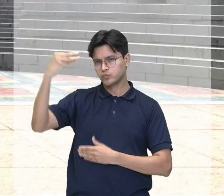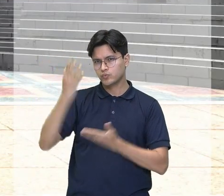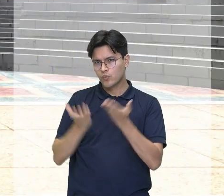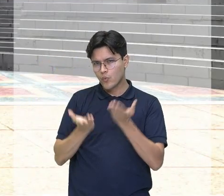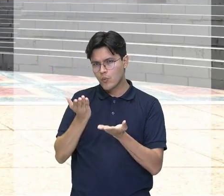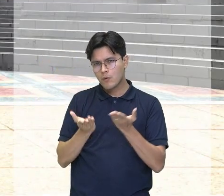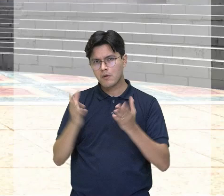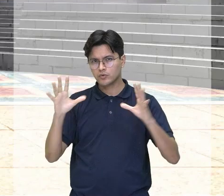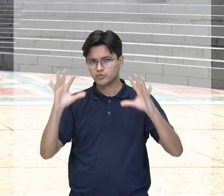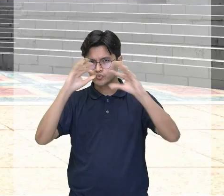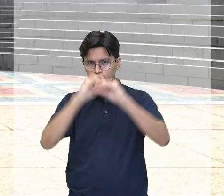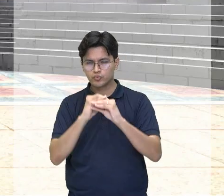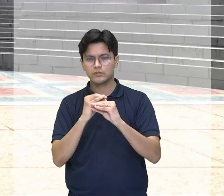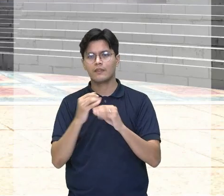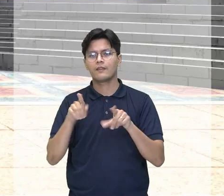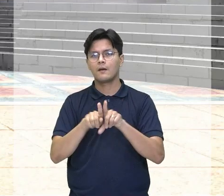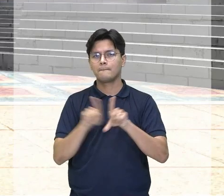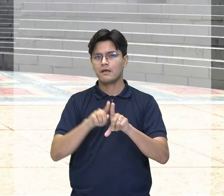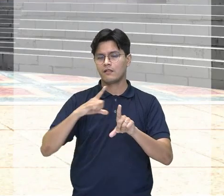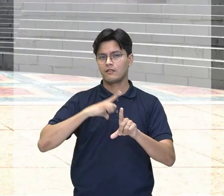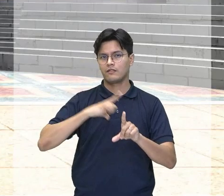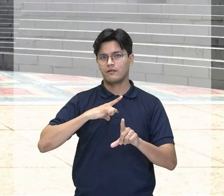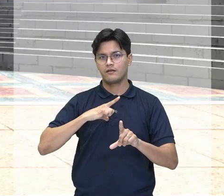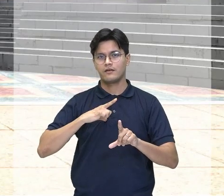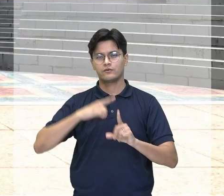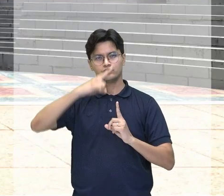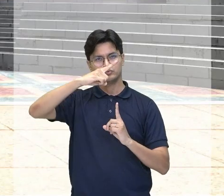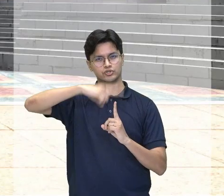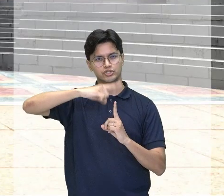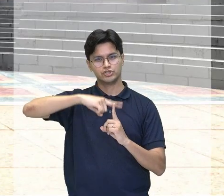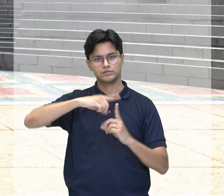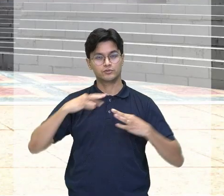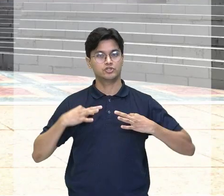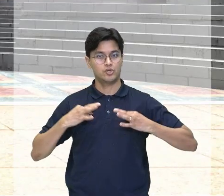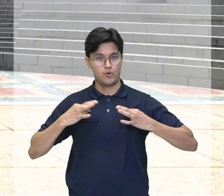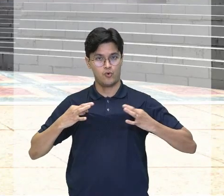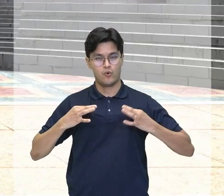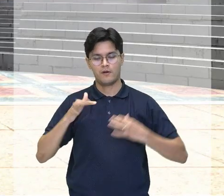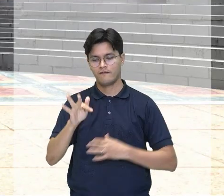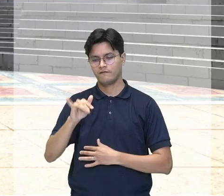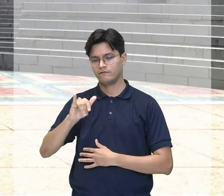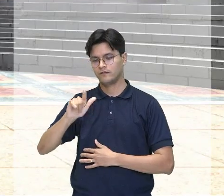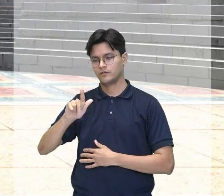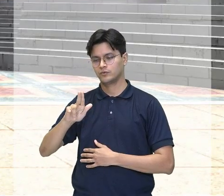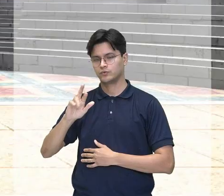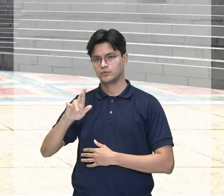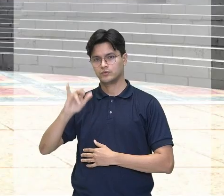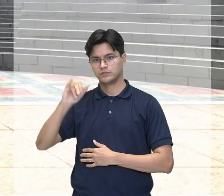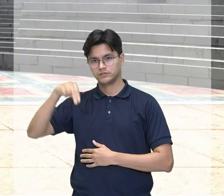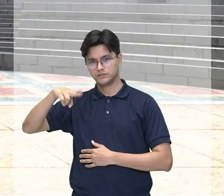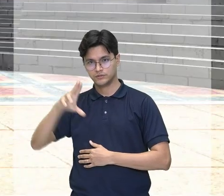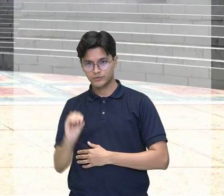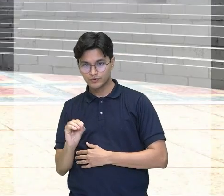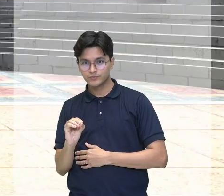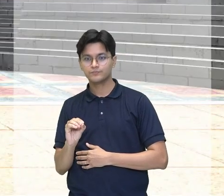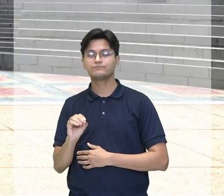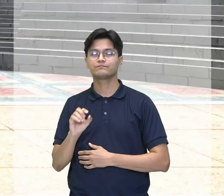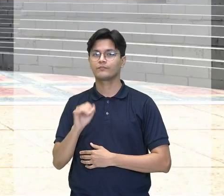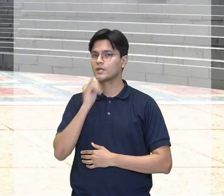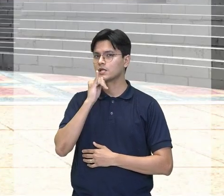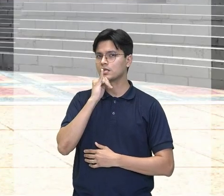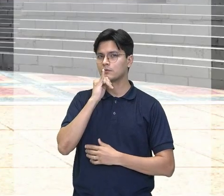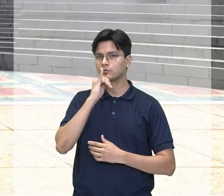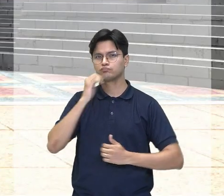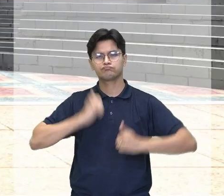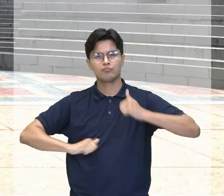figurino, que vai ali fazer com que realmente o ator seja incorporado naquela cena, né? Se for a cena de um mendigo,